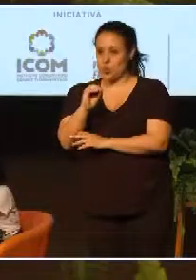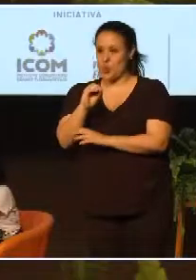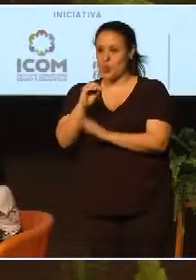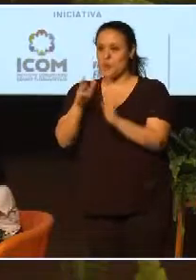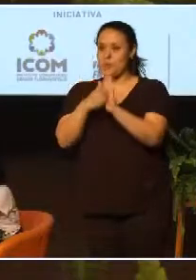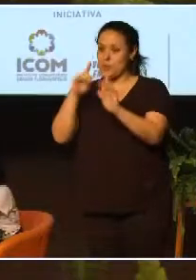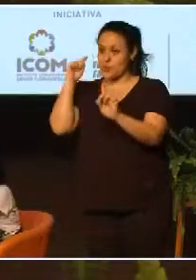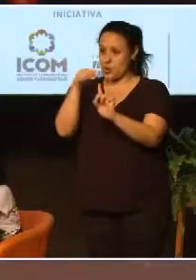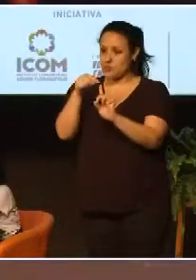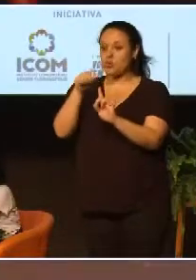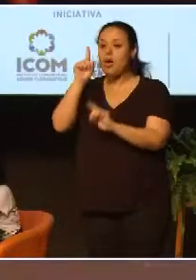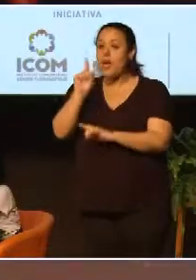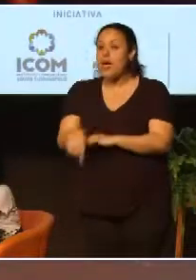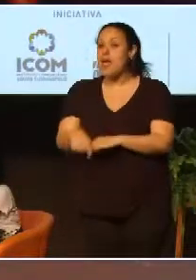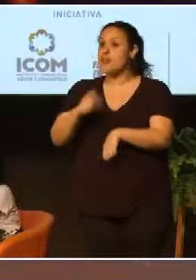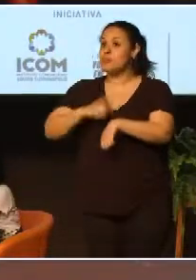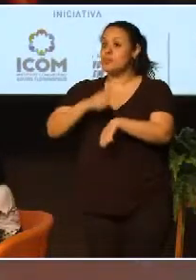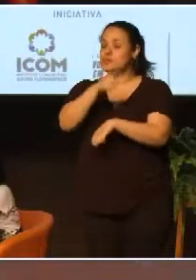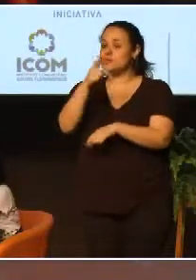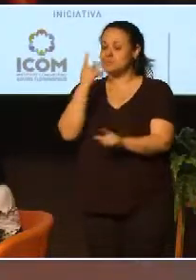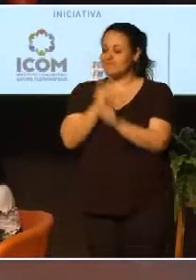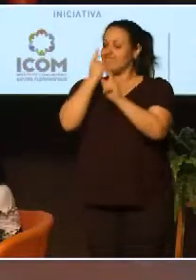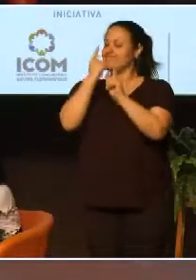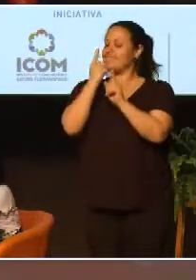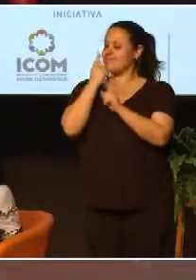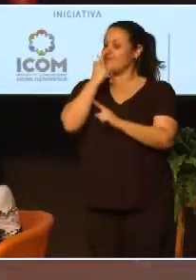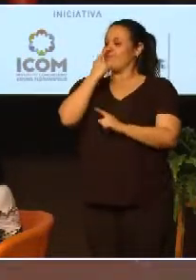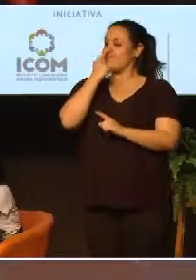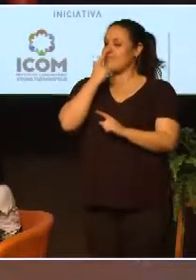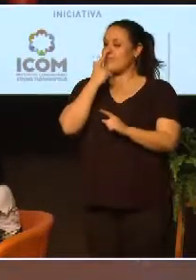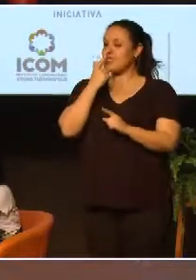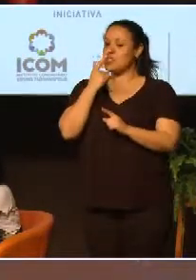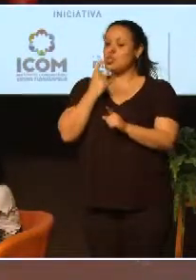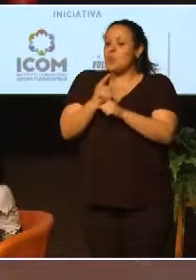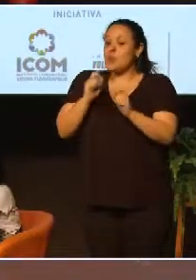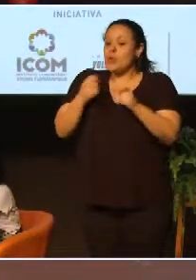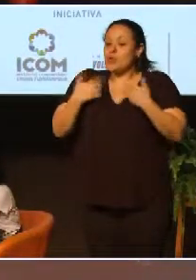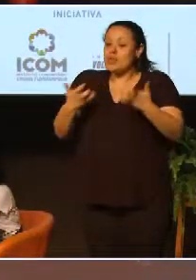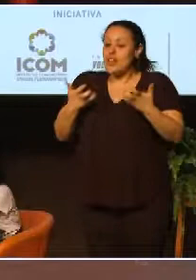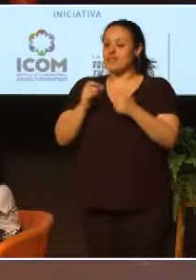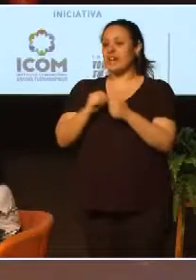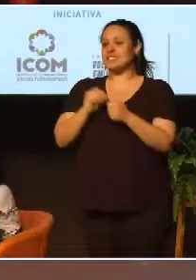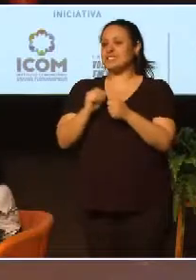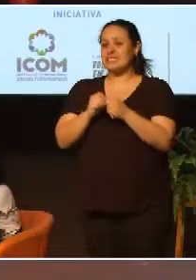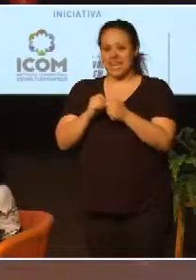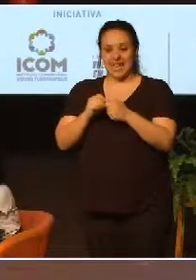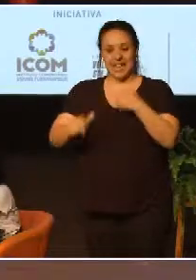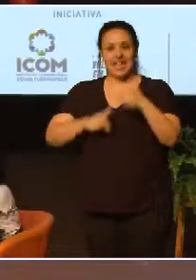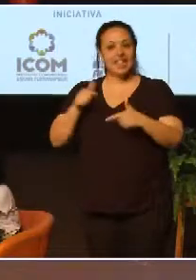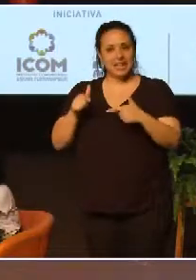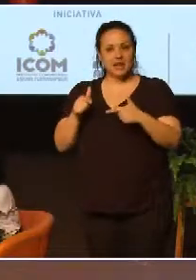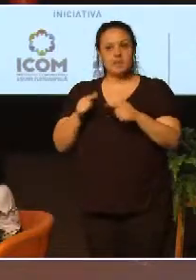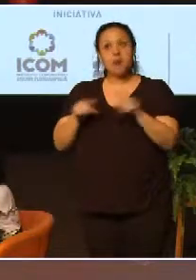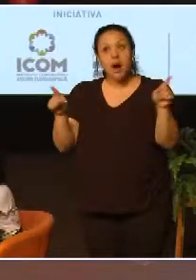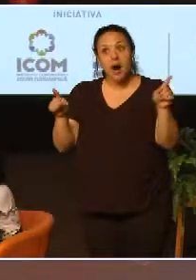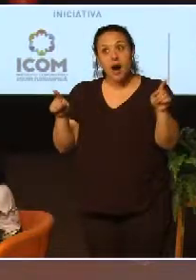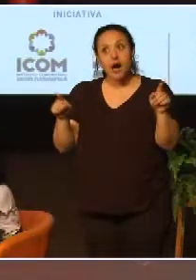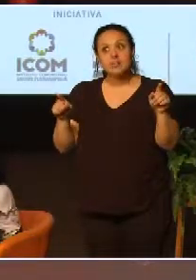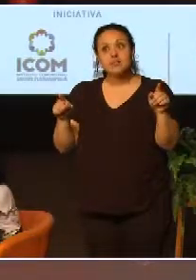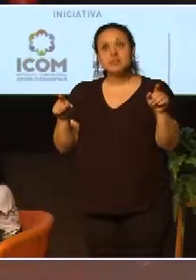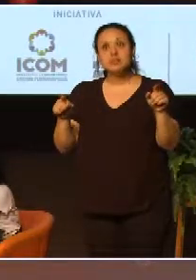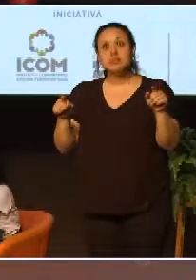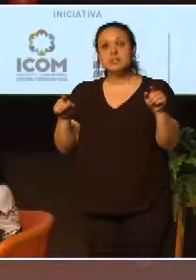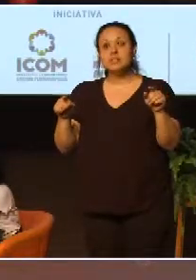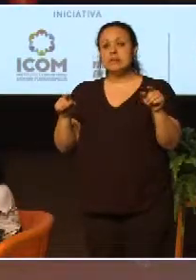verdade gosta de fazer, aquilo que você quer fazer, mas na minha visão, tem que estar